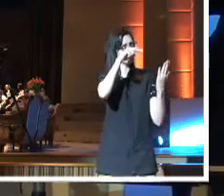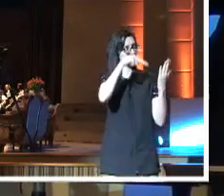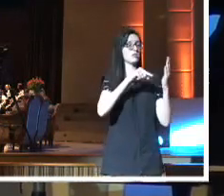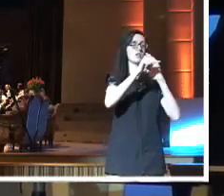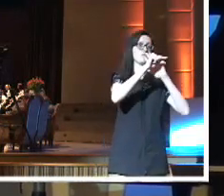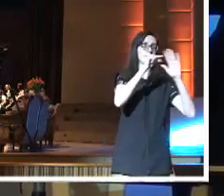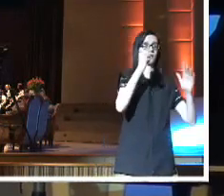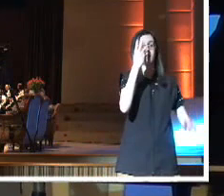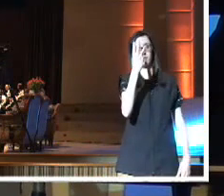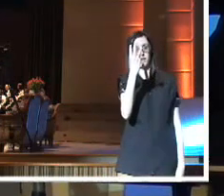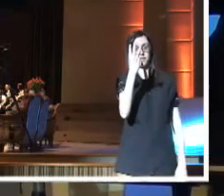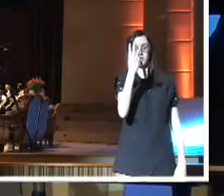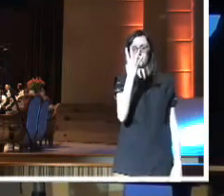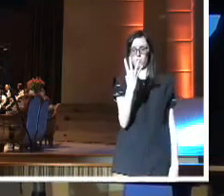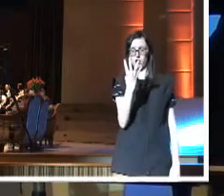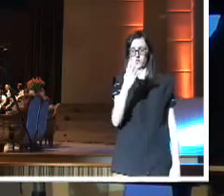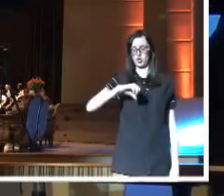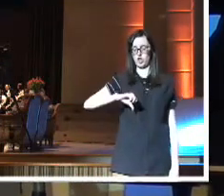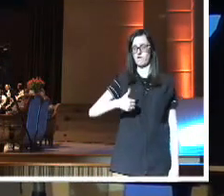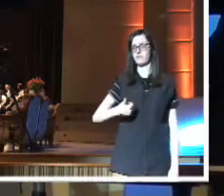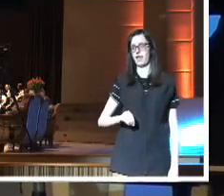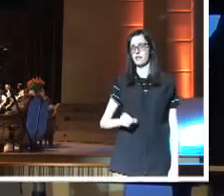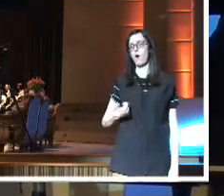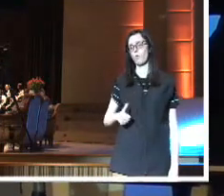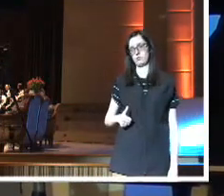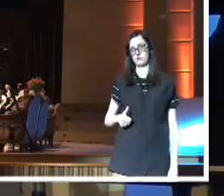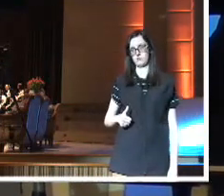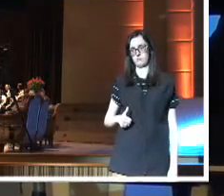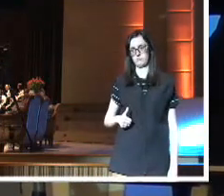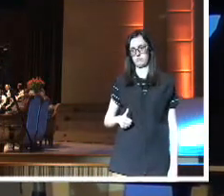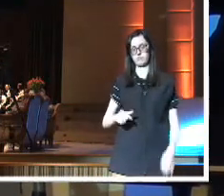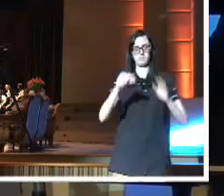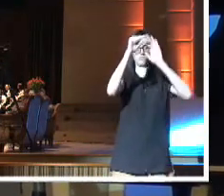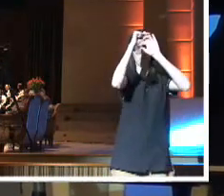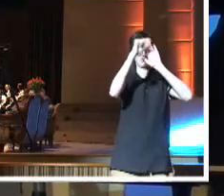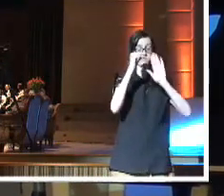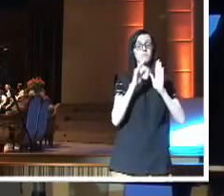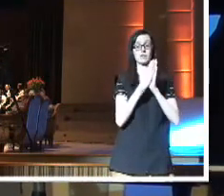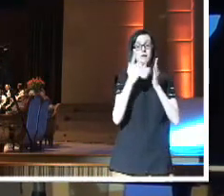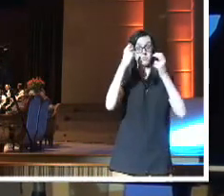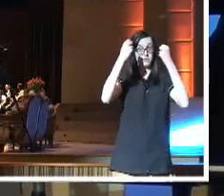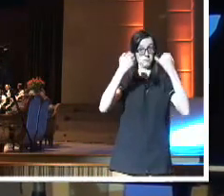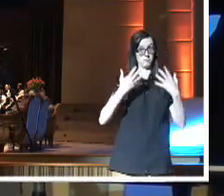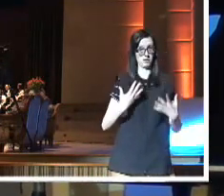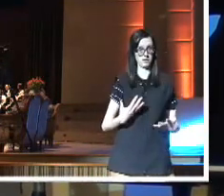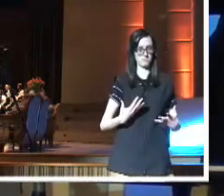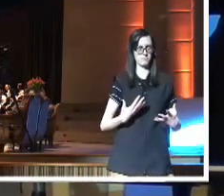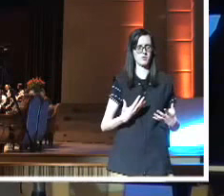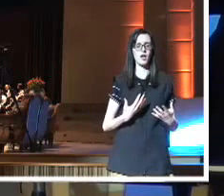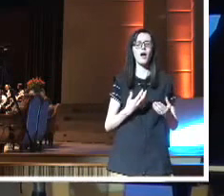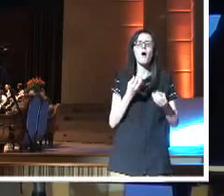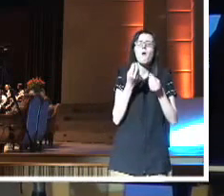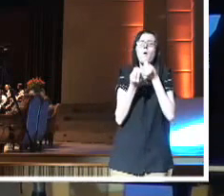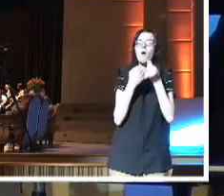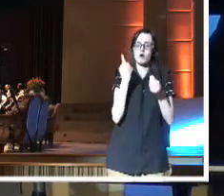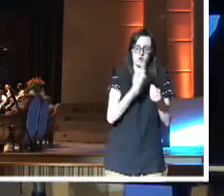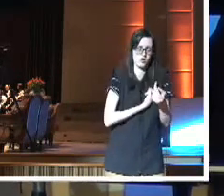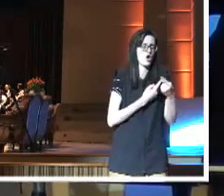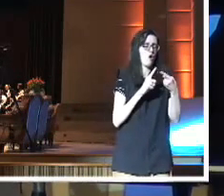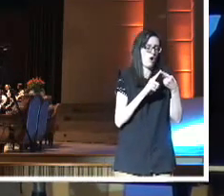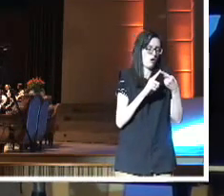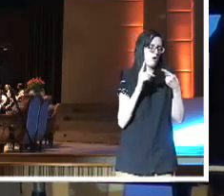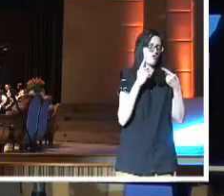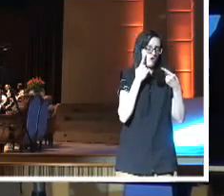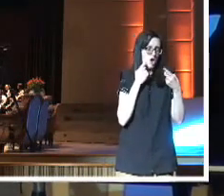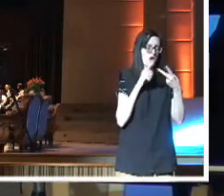versículos 3, 4, 9, 10 e 11, onde a palavra do Senhor vai nos dizer: o que mais a gente pode fazer